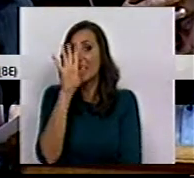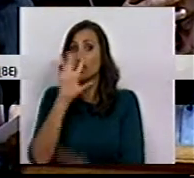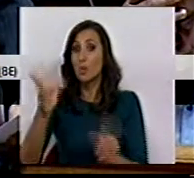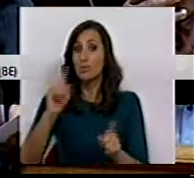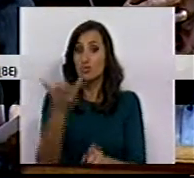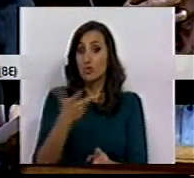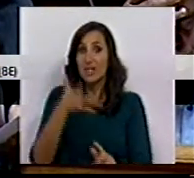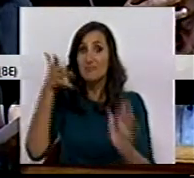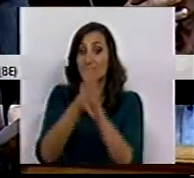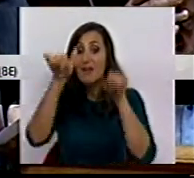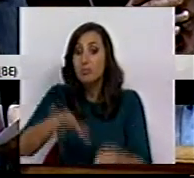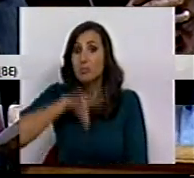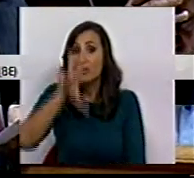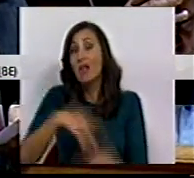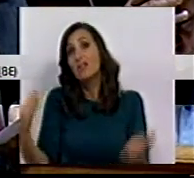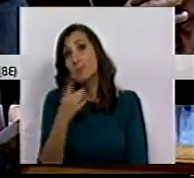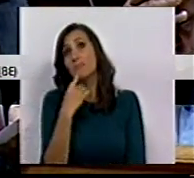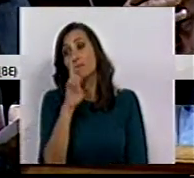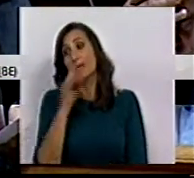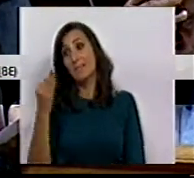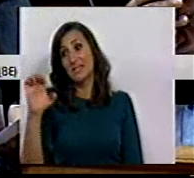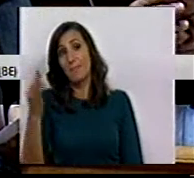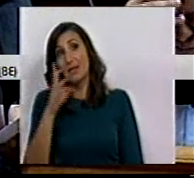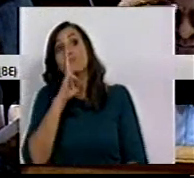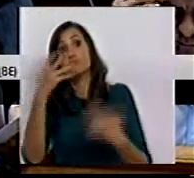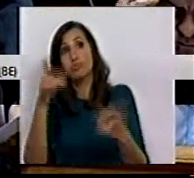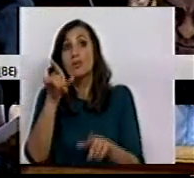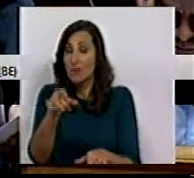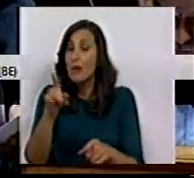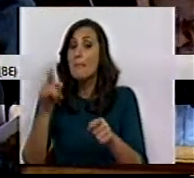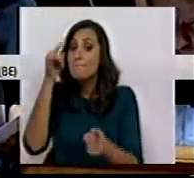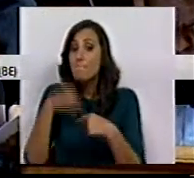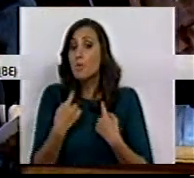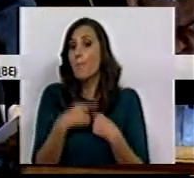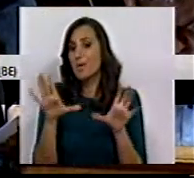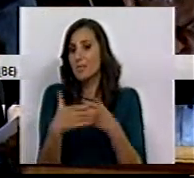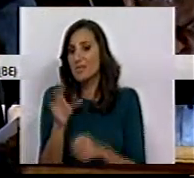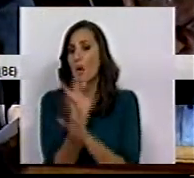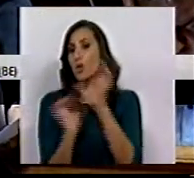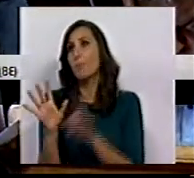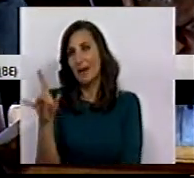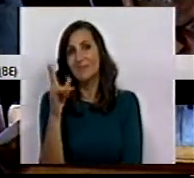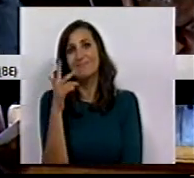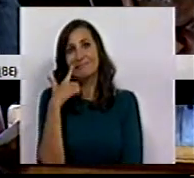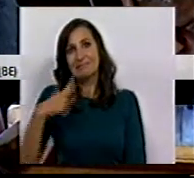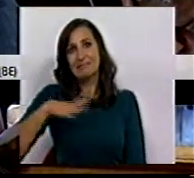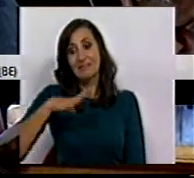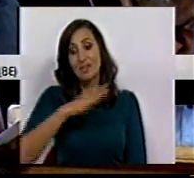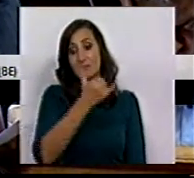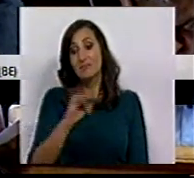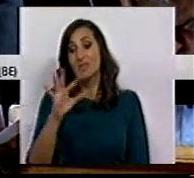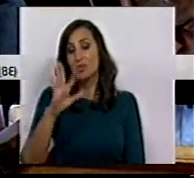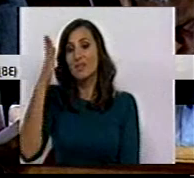da Troika. Em resposta a uma pergunta do PCP, é a própria Comissão Europeia a reconhecer que entre 2014